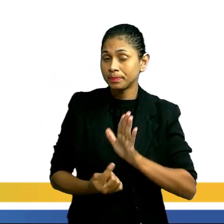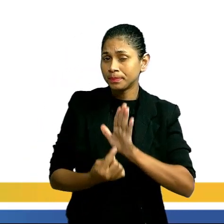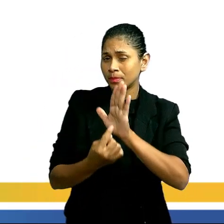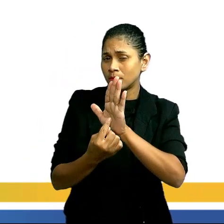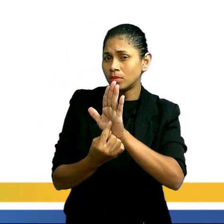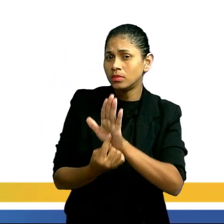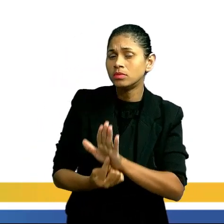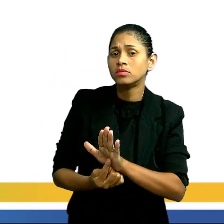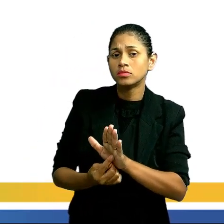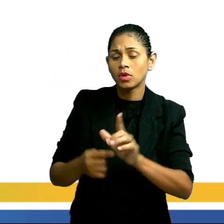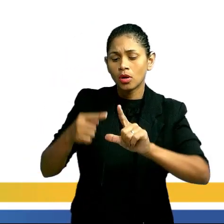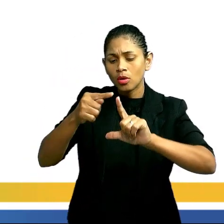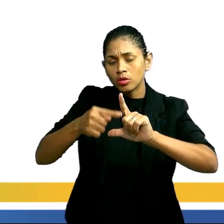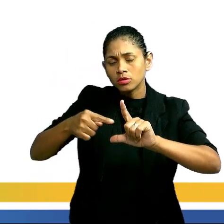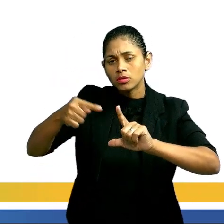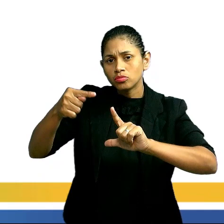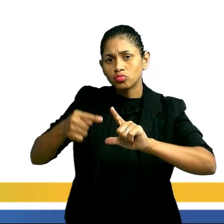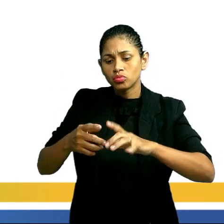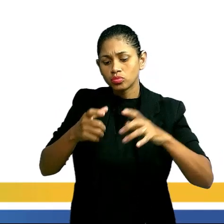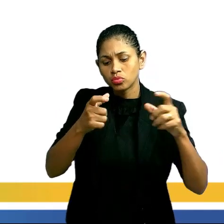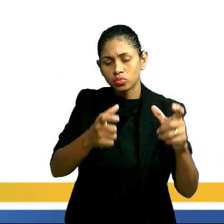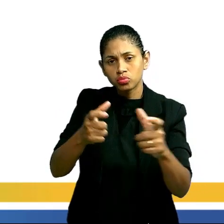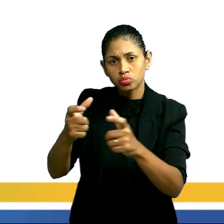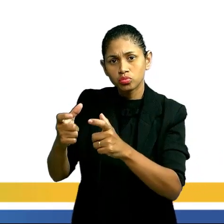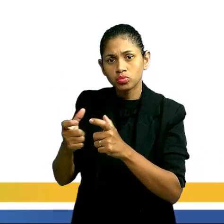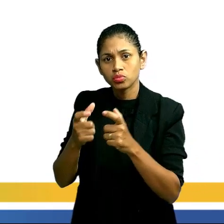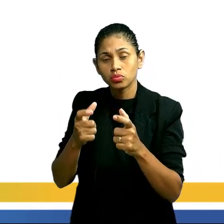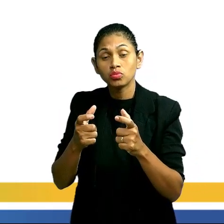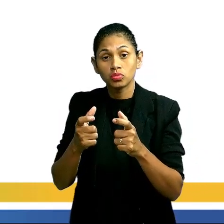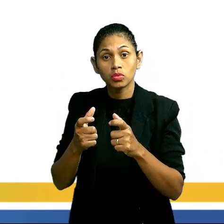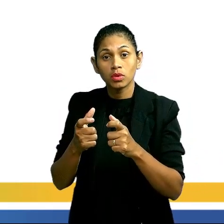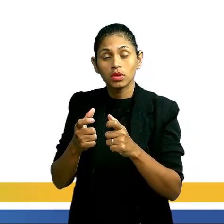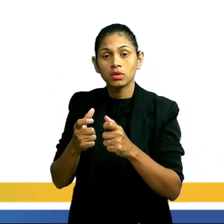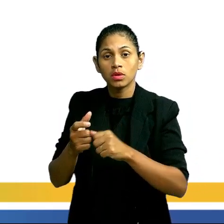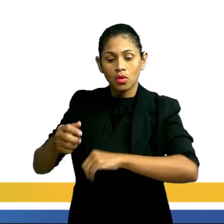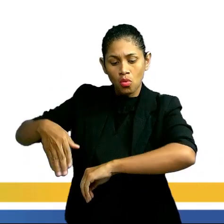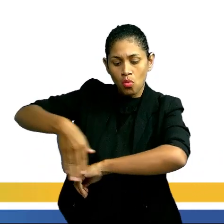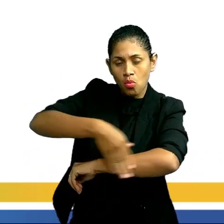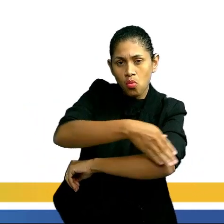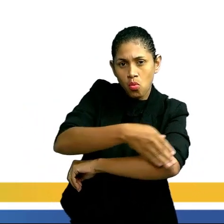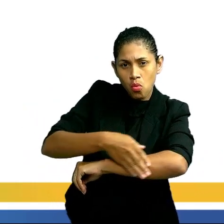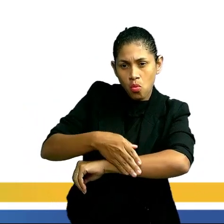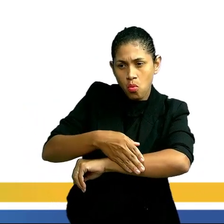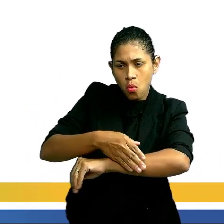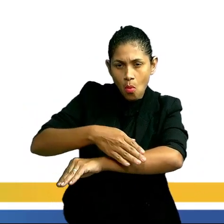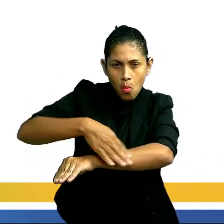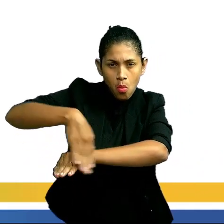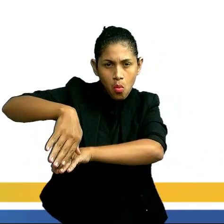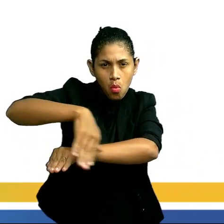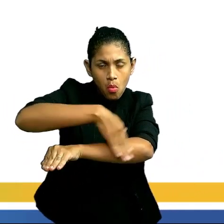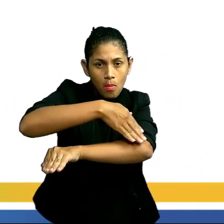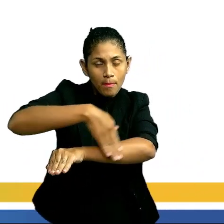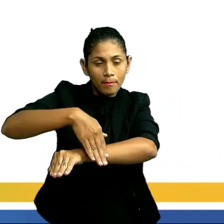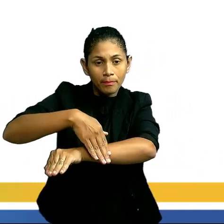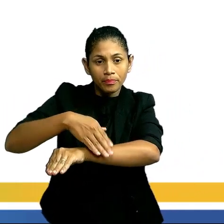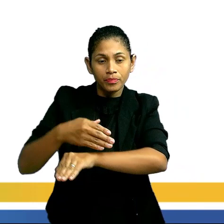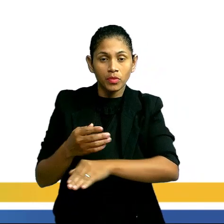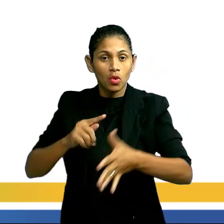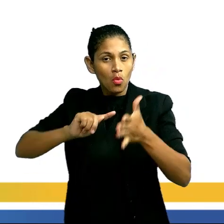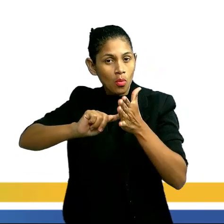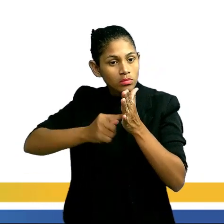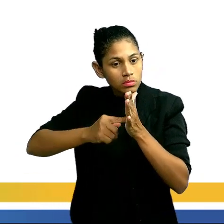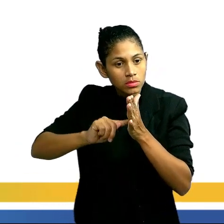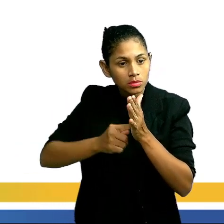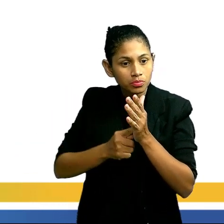uma região de um bairro com ruas ortogonais entre si. O ponto X indica um condomínio